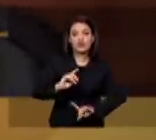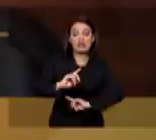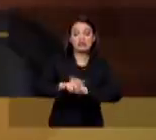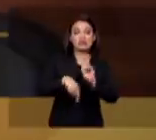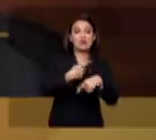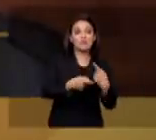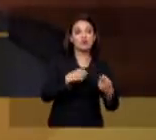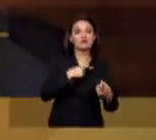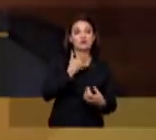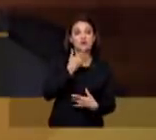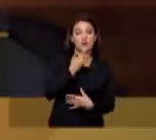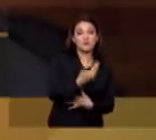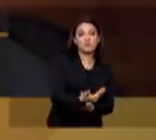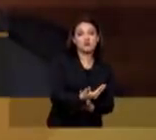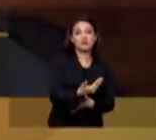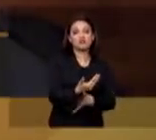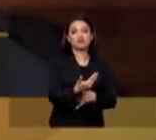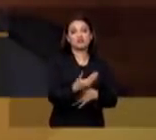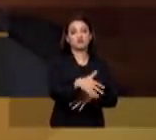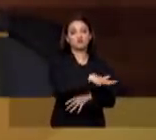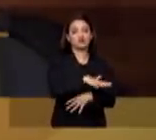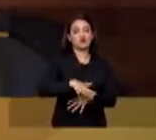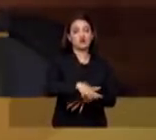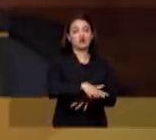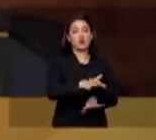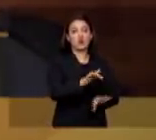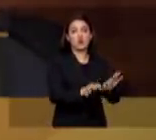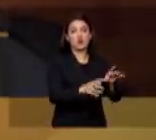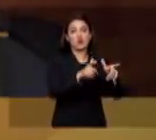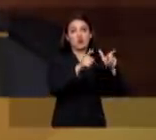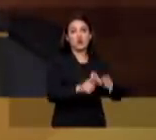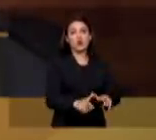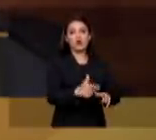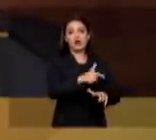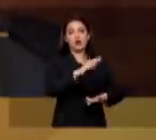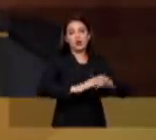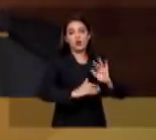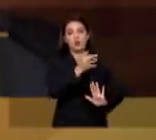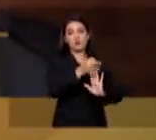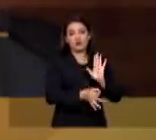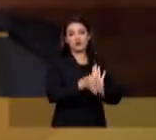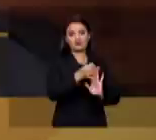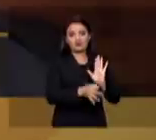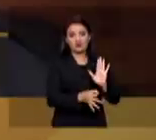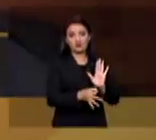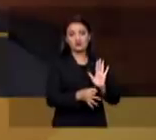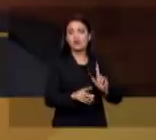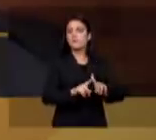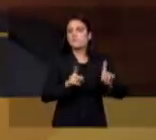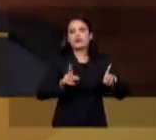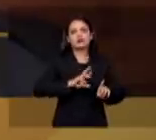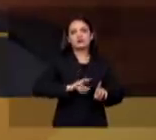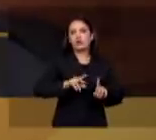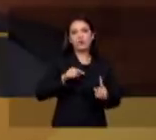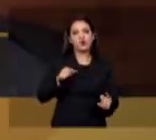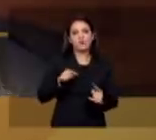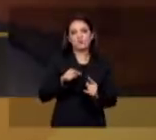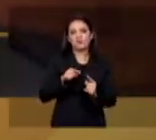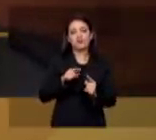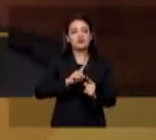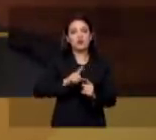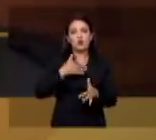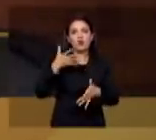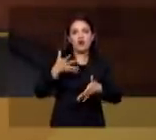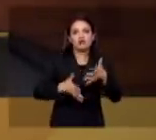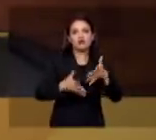de reconhecimento da incompetência do juízo, não obsta o reconhecimento da sua prejudicialidade.